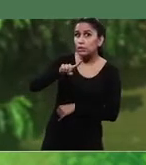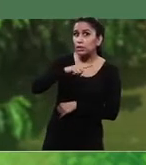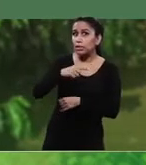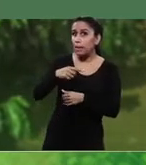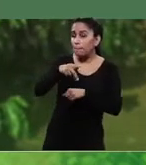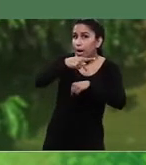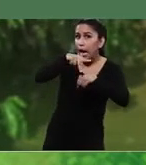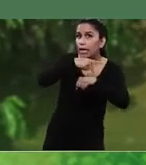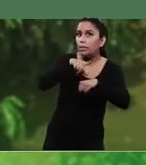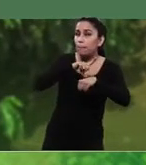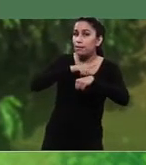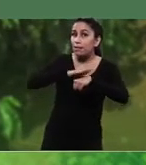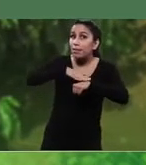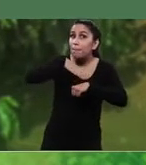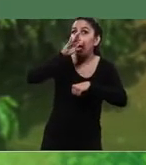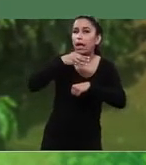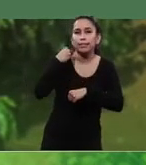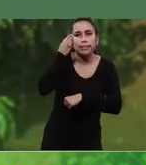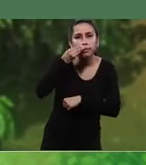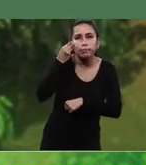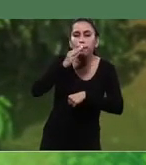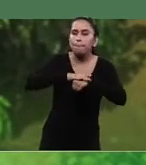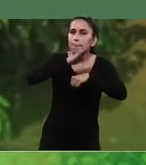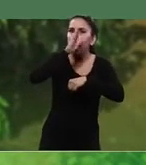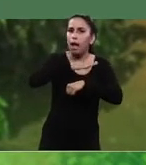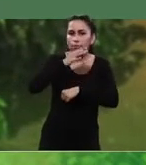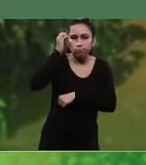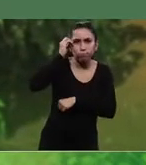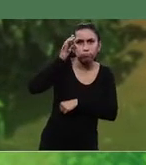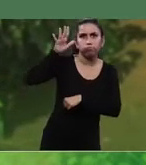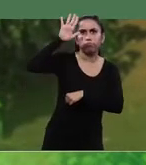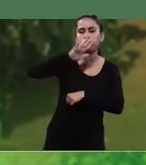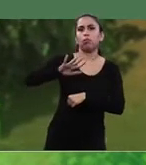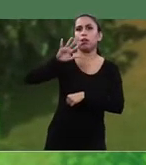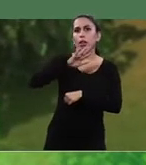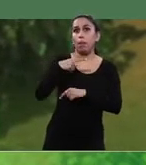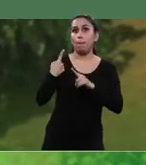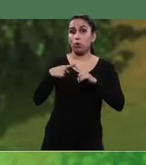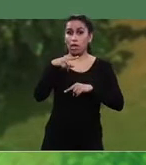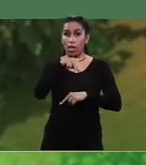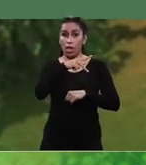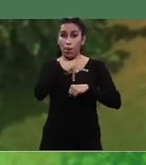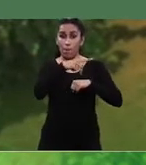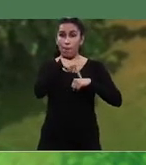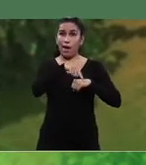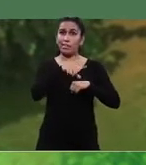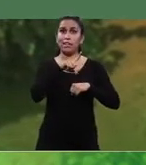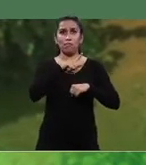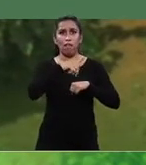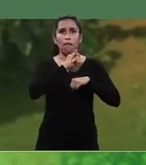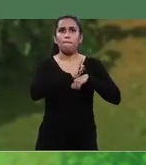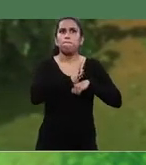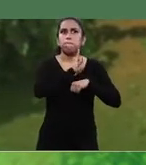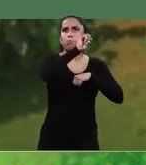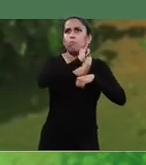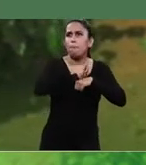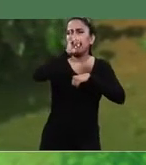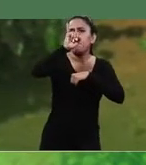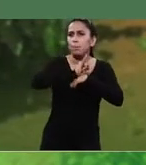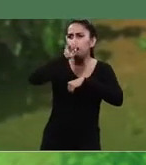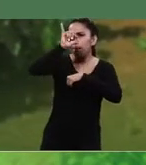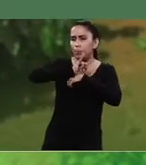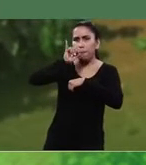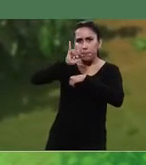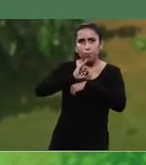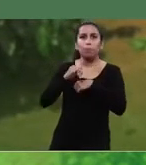mais conhecimento e entendimento por parte do nosso setor privado, porque são países que vêm importando bastante, têm um dinamismo legal